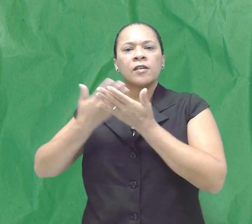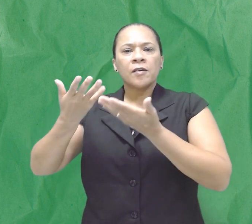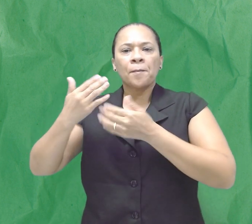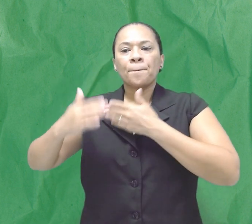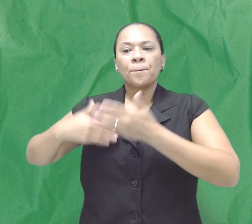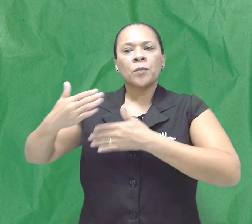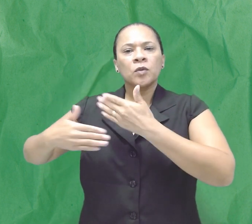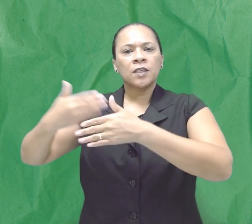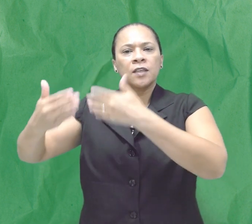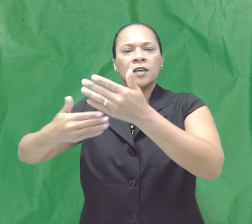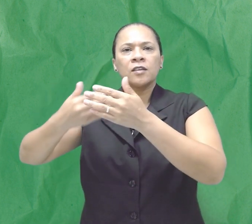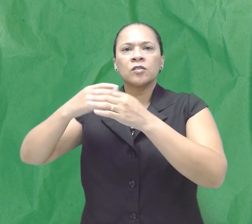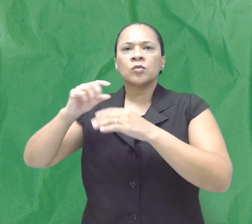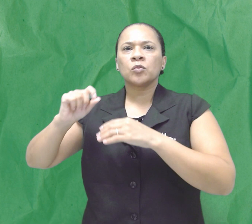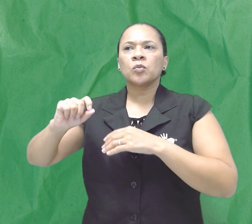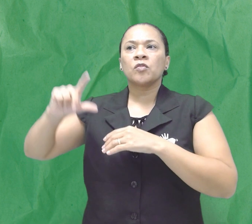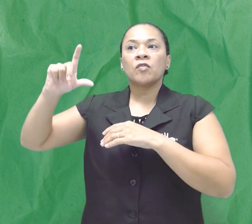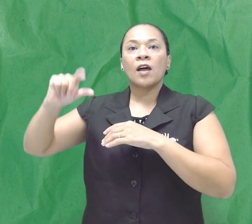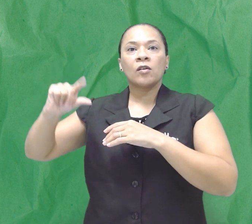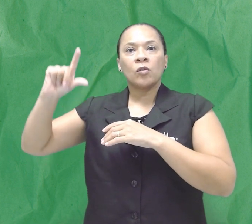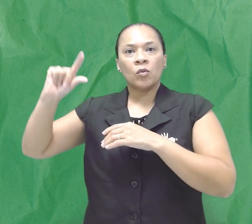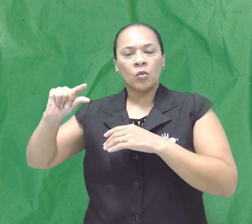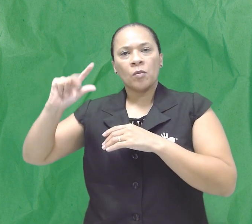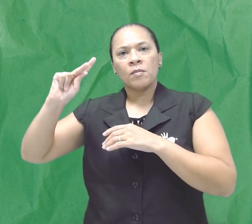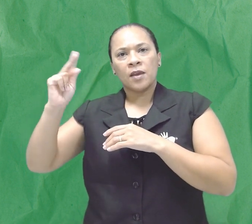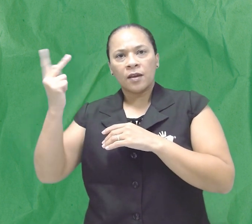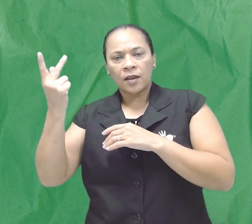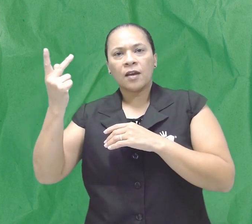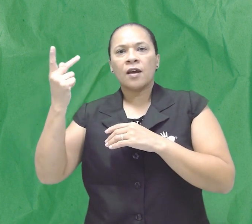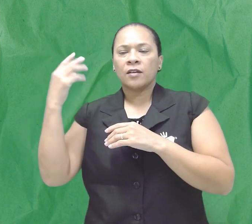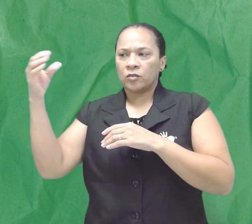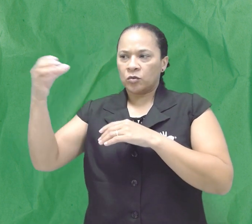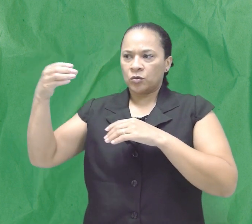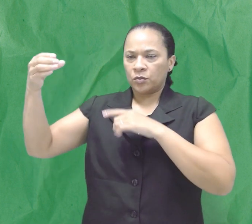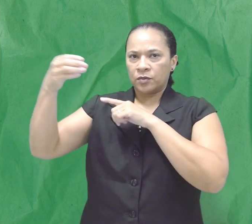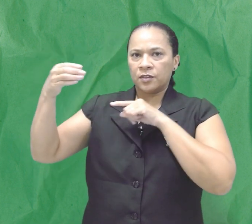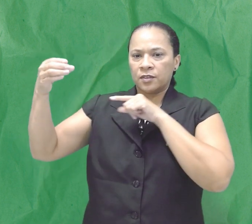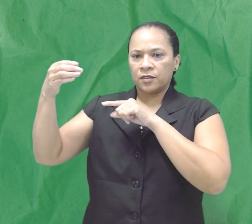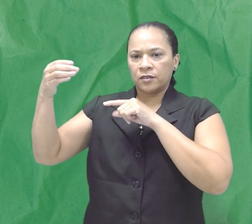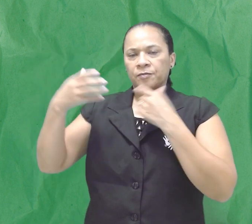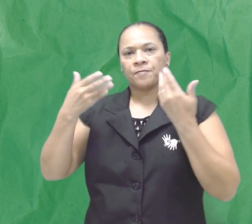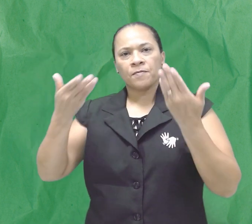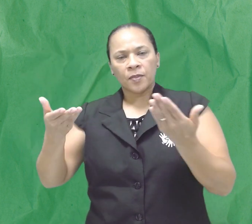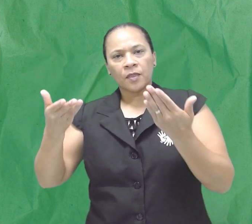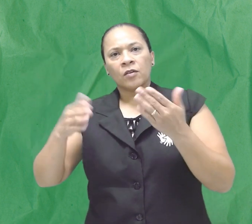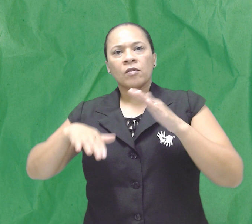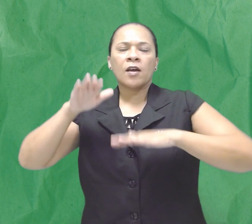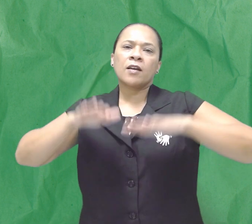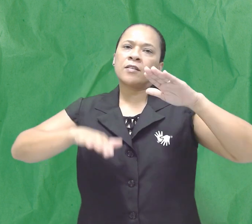que é o processo de determinação do valor de pH de soluções, tá? Bom, isso